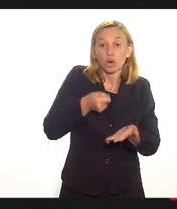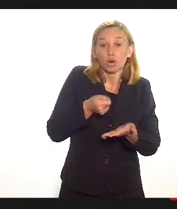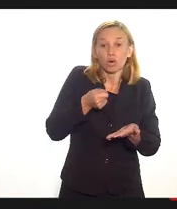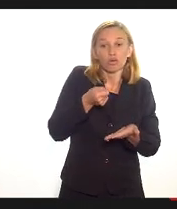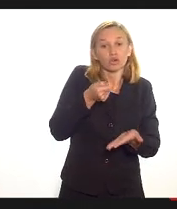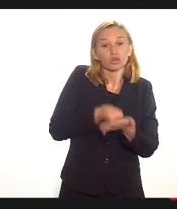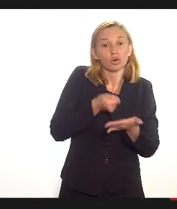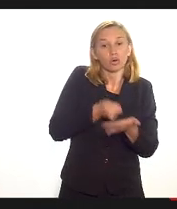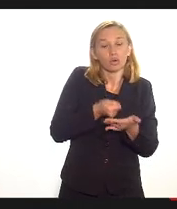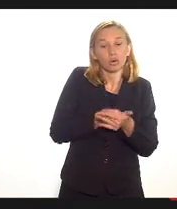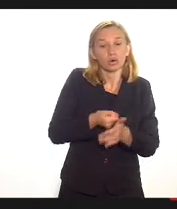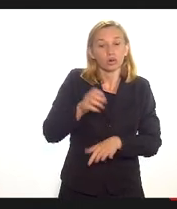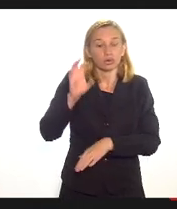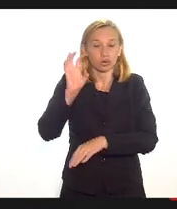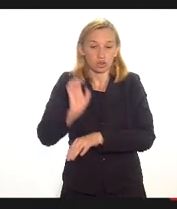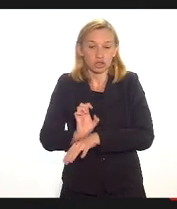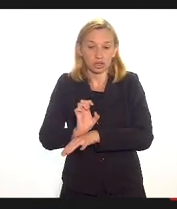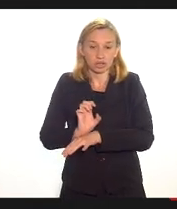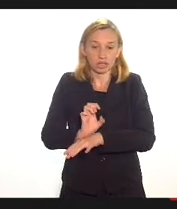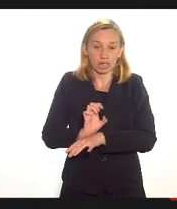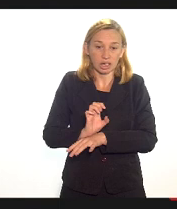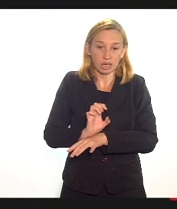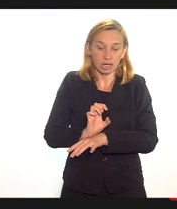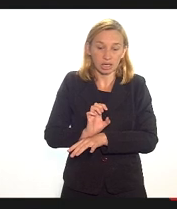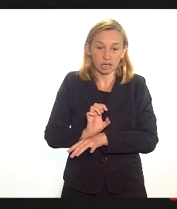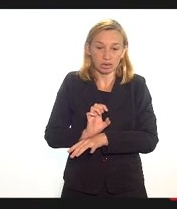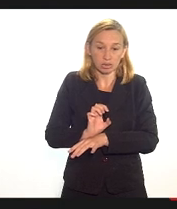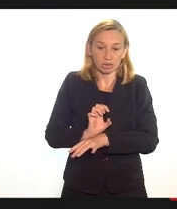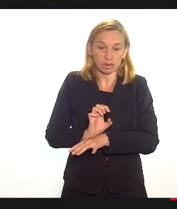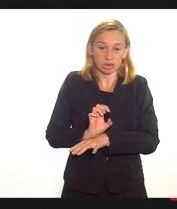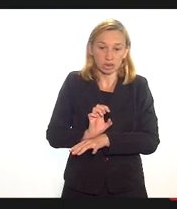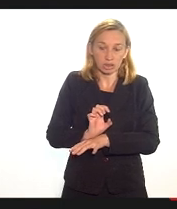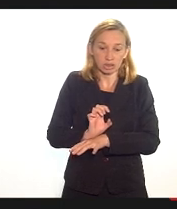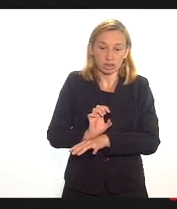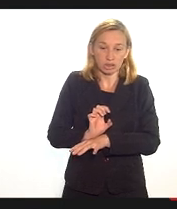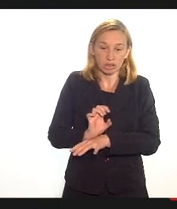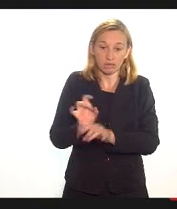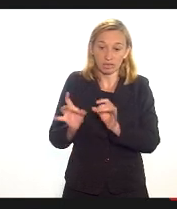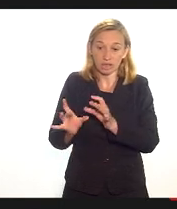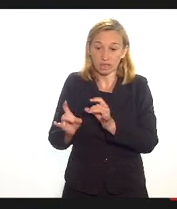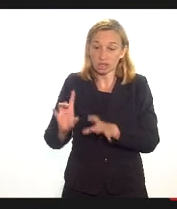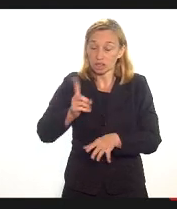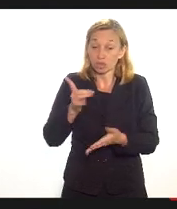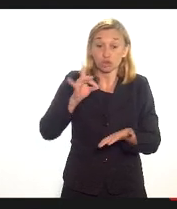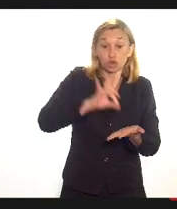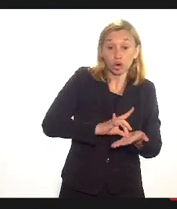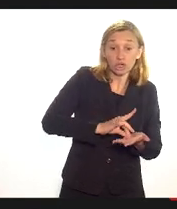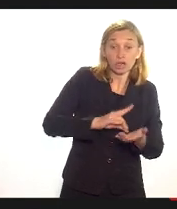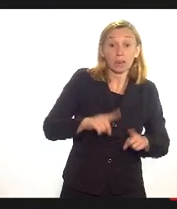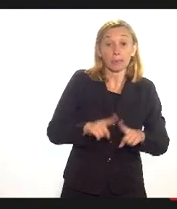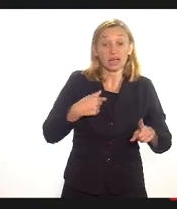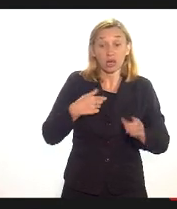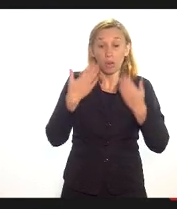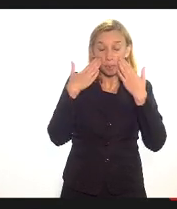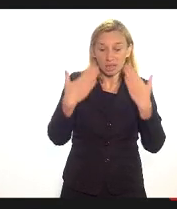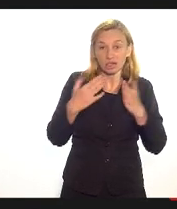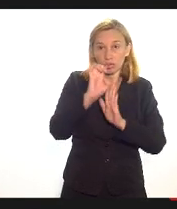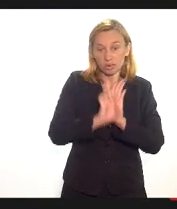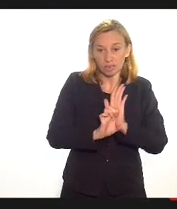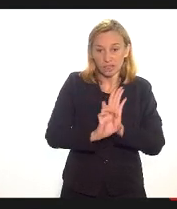no estado de destino e não no estado de origem. Eu apresentei uma emenda